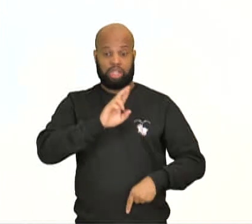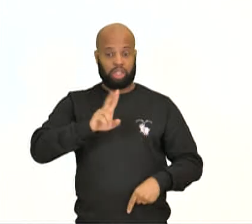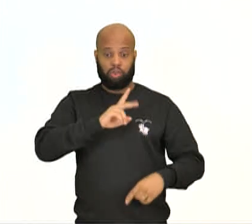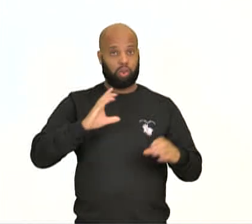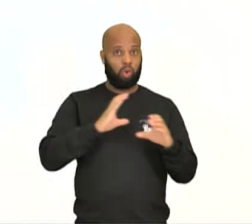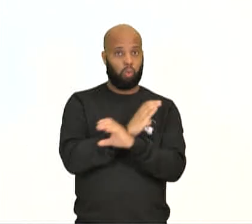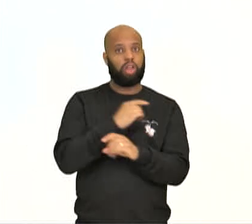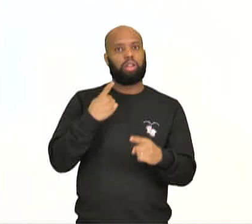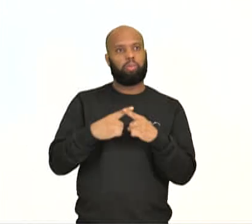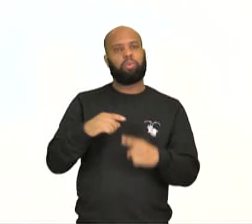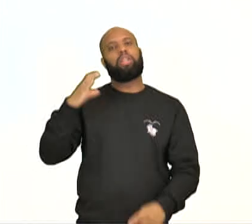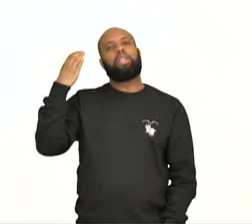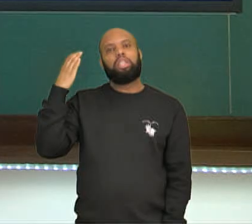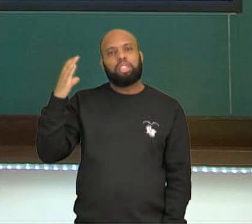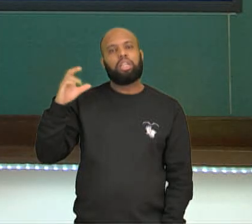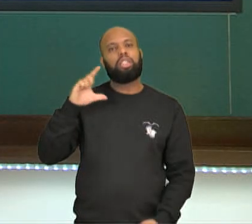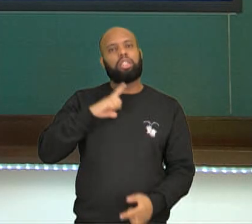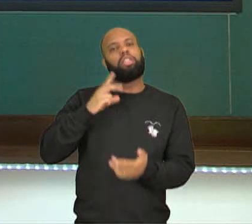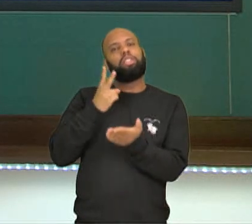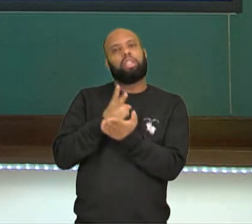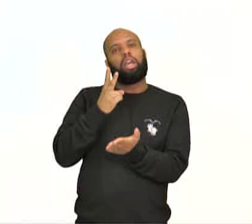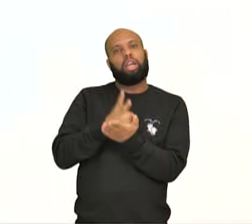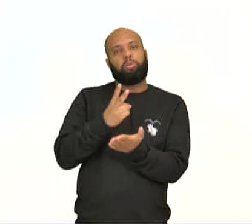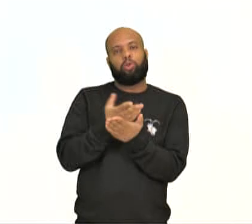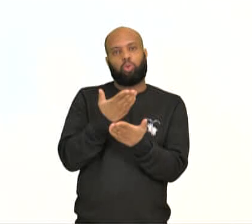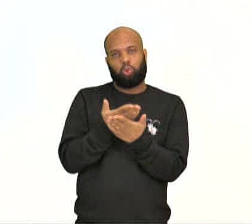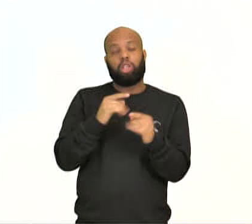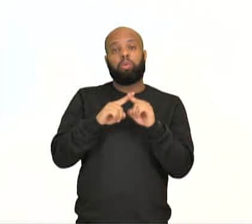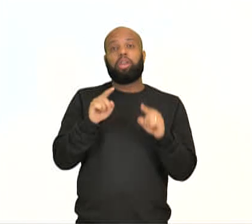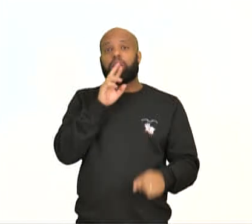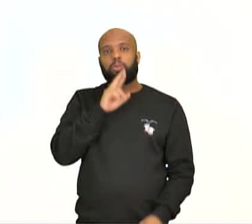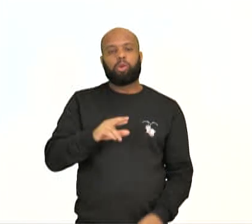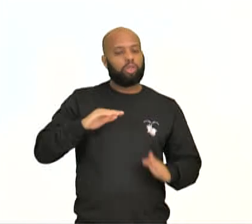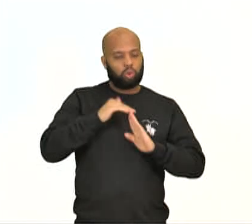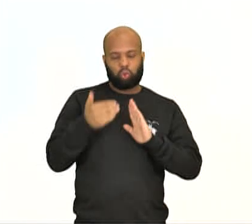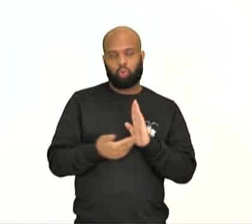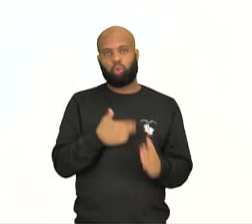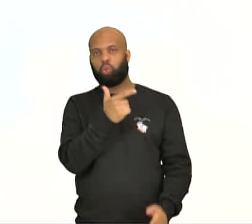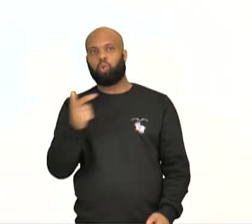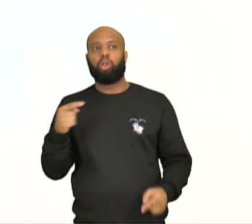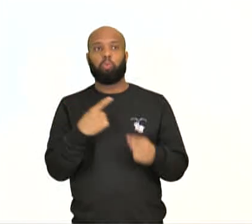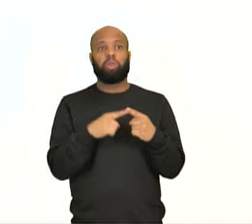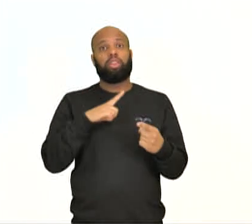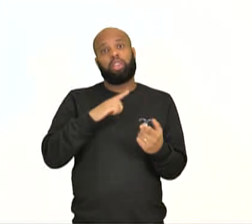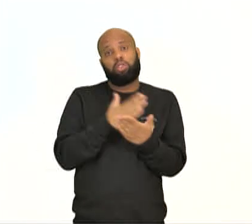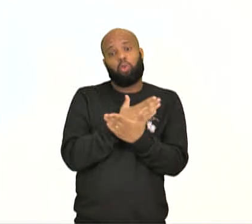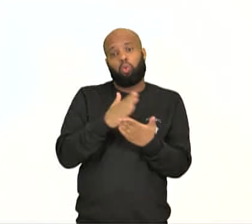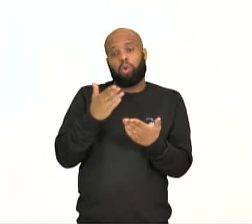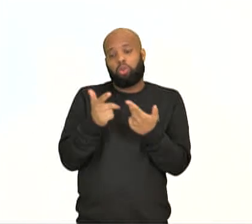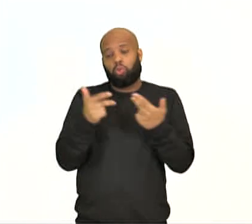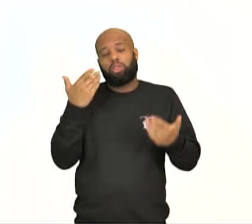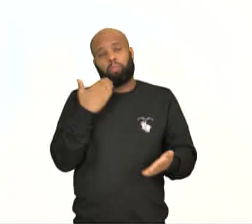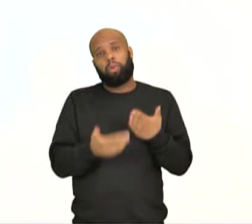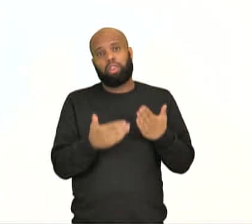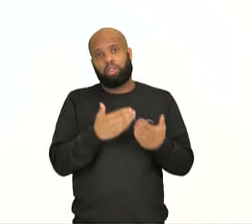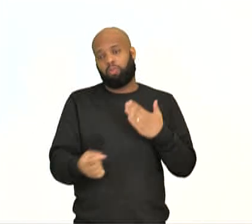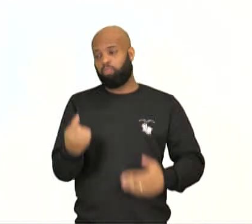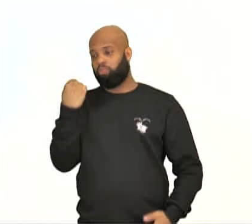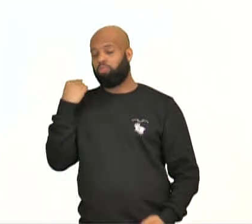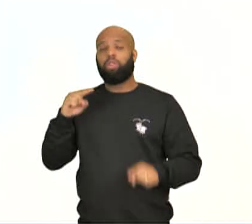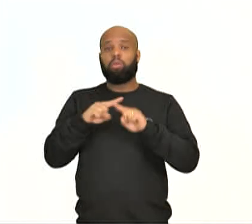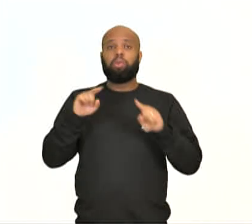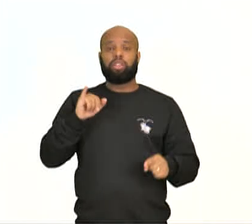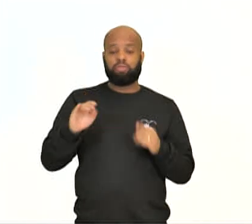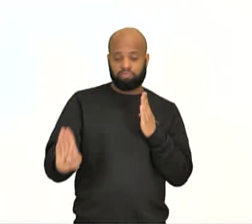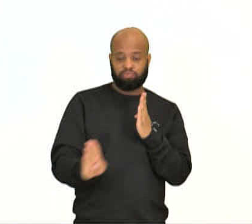é ciência, gente. Ciência não tem todas as respostas. Ela tem brechas, porque muito se perde no passado, é normal. Mas quando acontecem